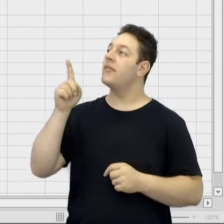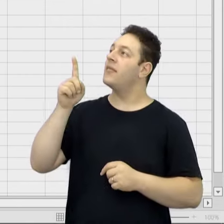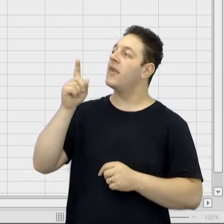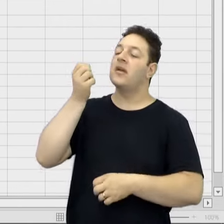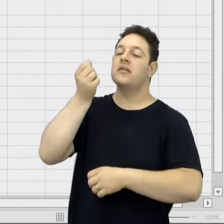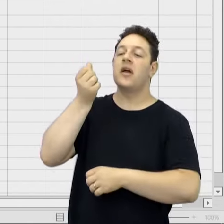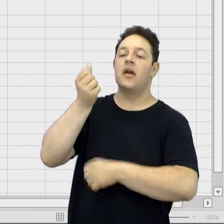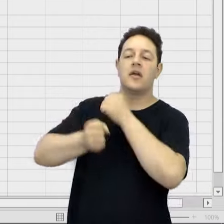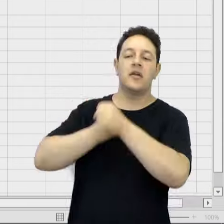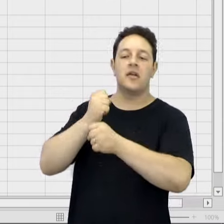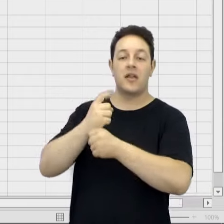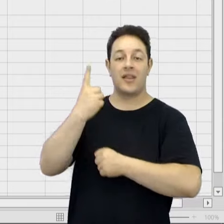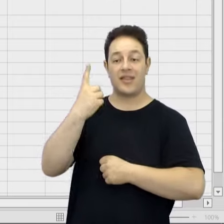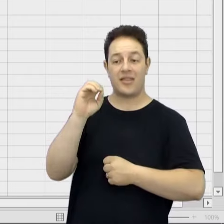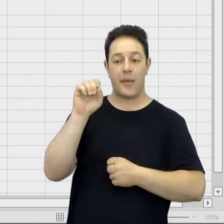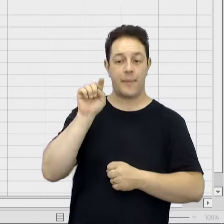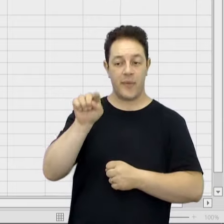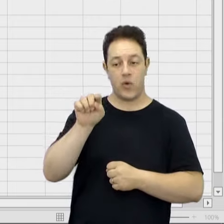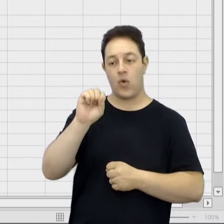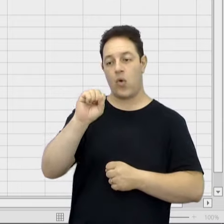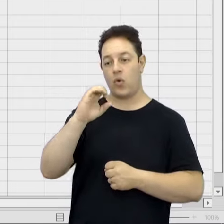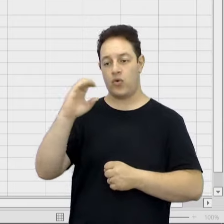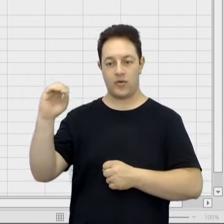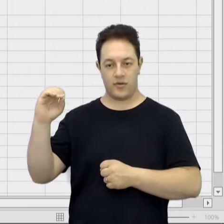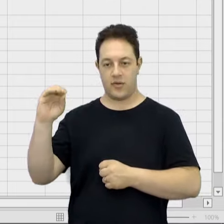6 anos, 10.800.